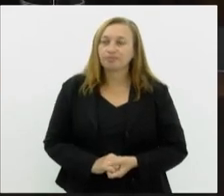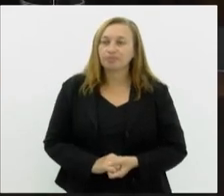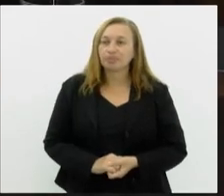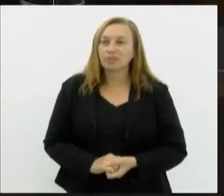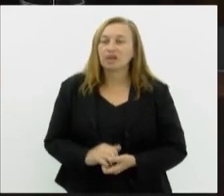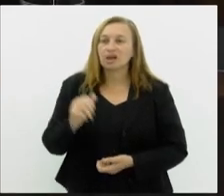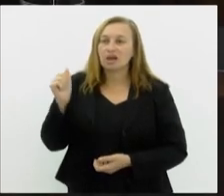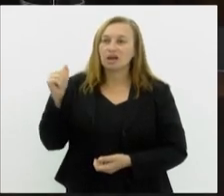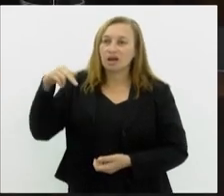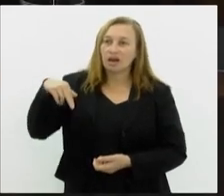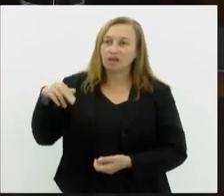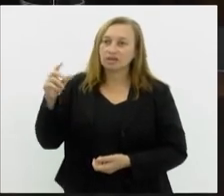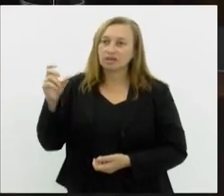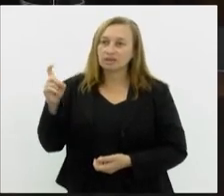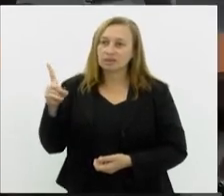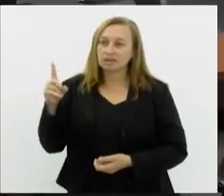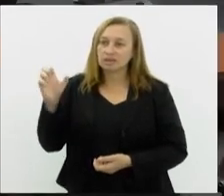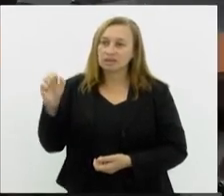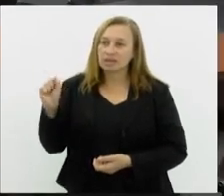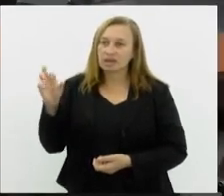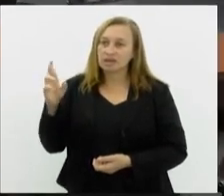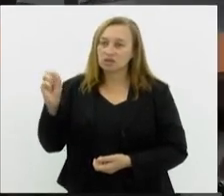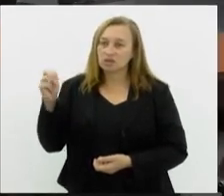Deputado Anderson Moraes.